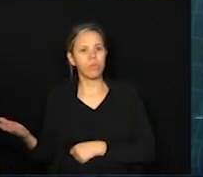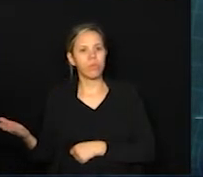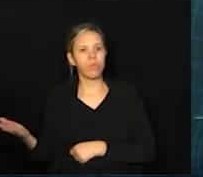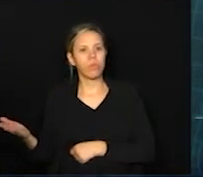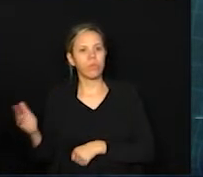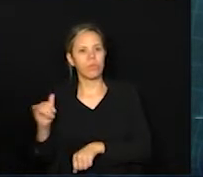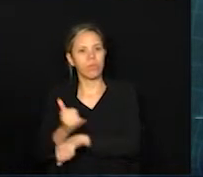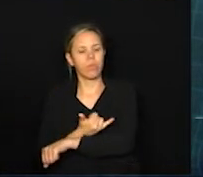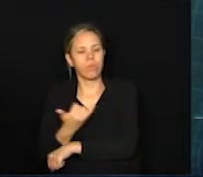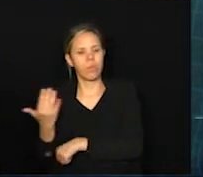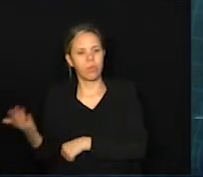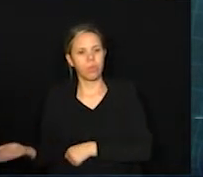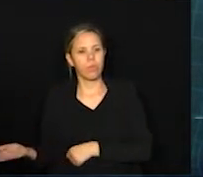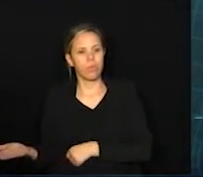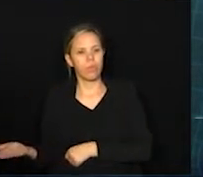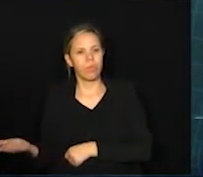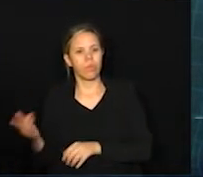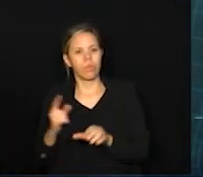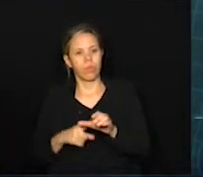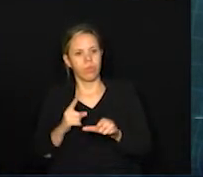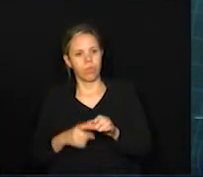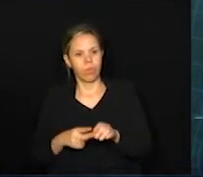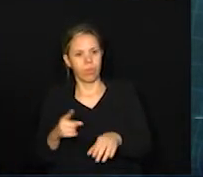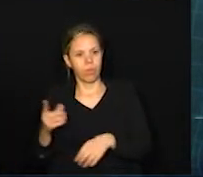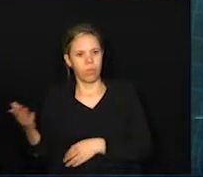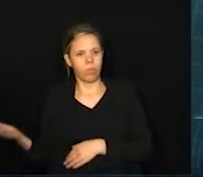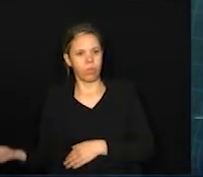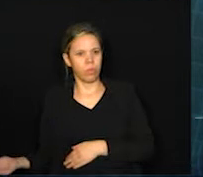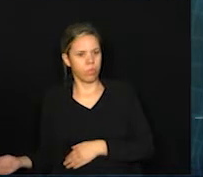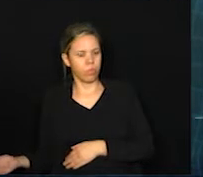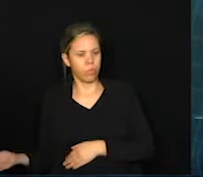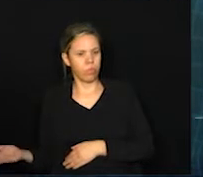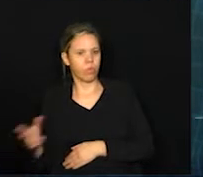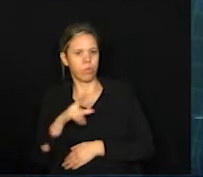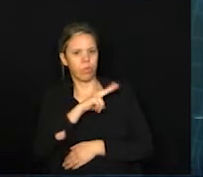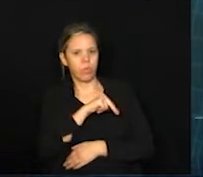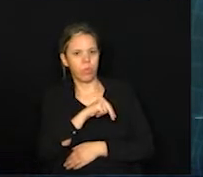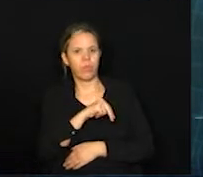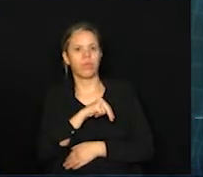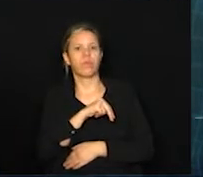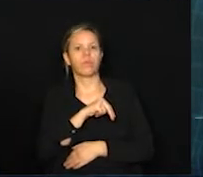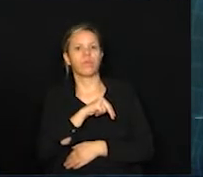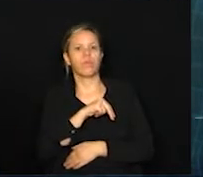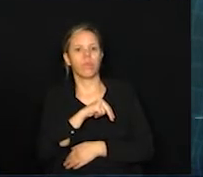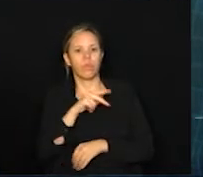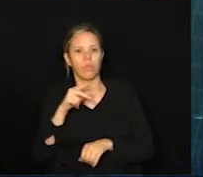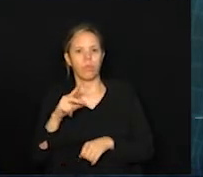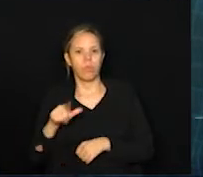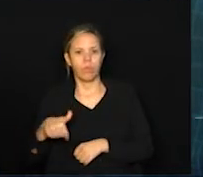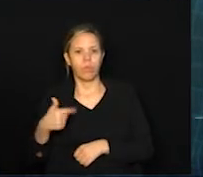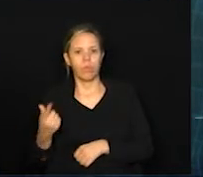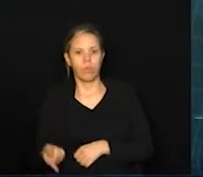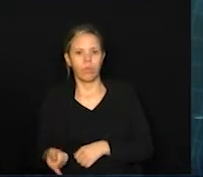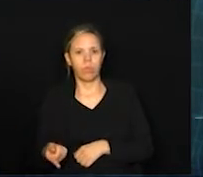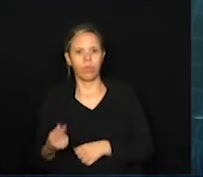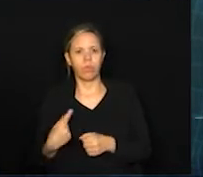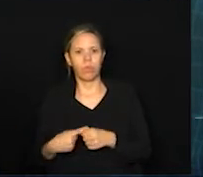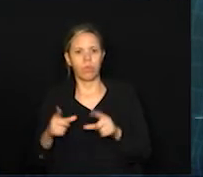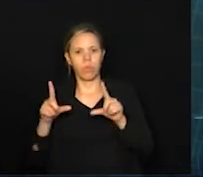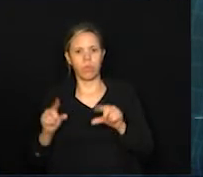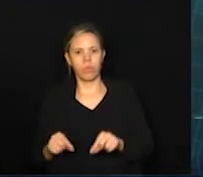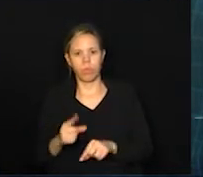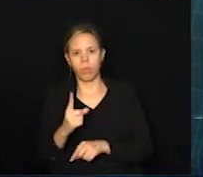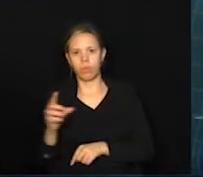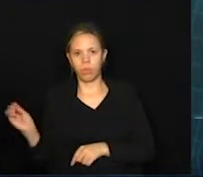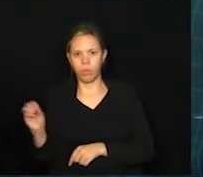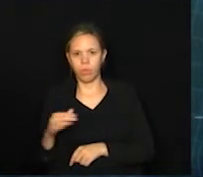128, Jaguariúna 120, Cosmópolis 124, Arthur Nogueira 103 e, na sequência, municípios com menos de